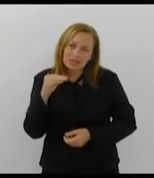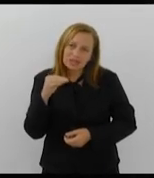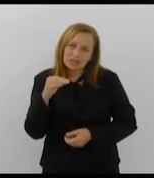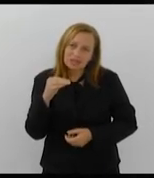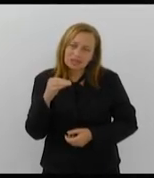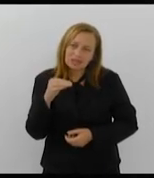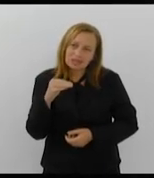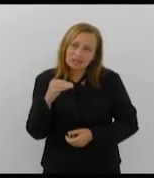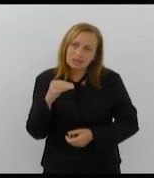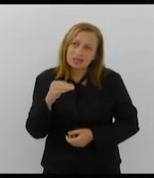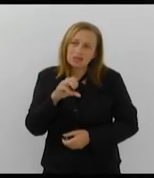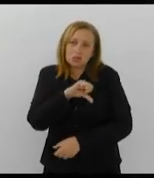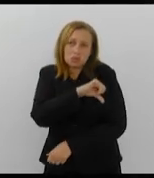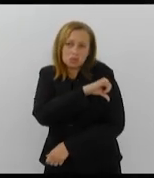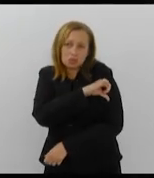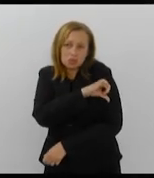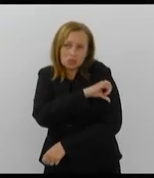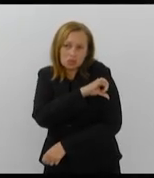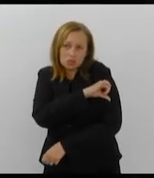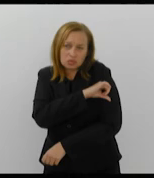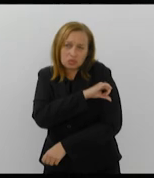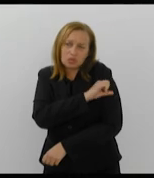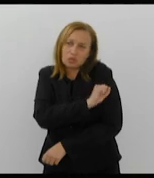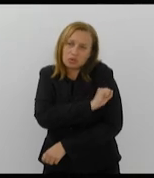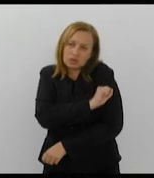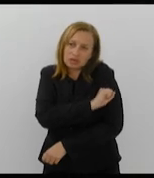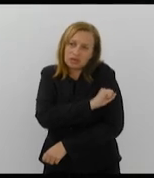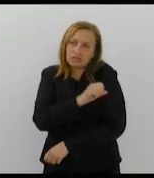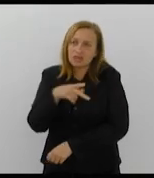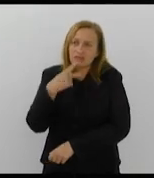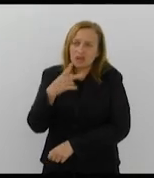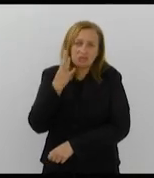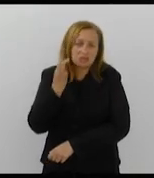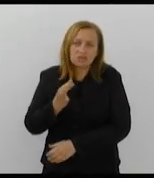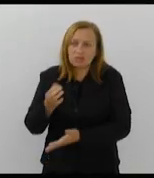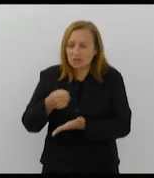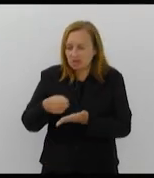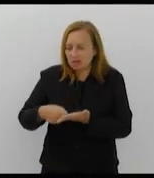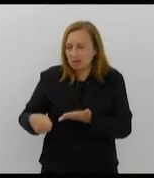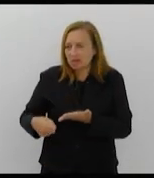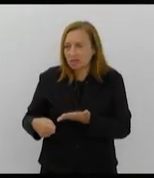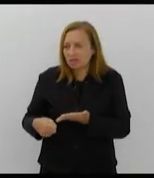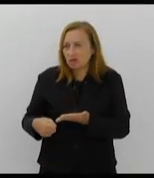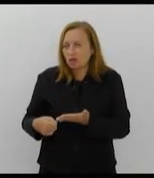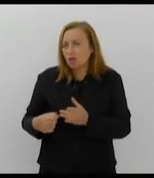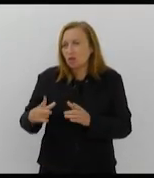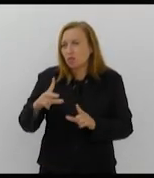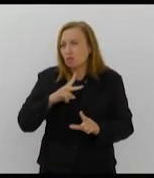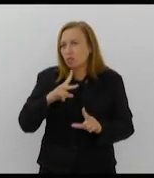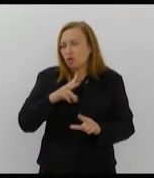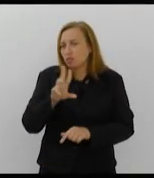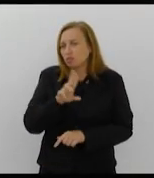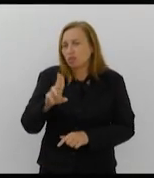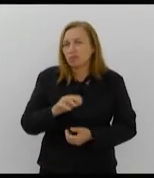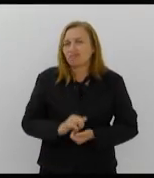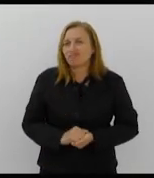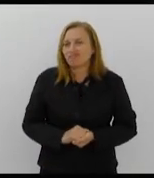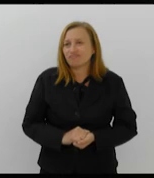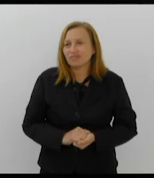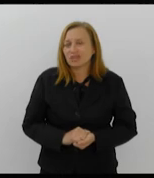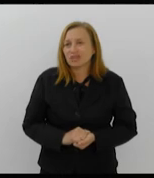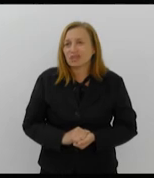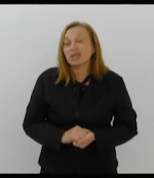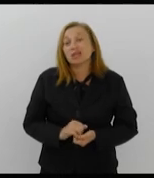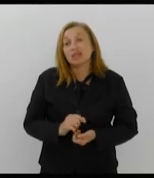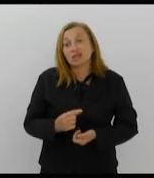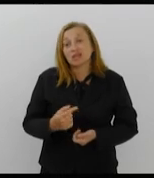nona série, oitava série, que diziam que não sabiam escrever o próprio nome. Estavam ali sendo apreendidos em